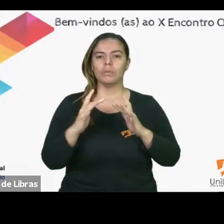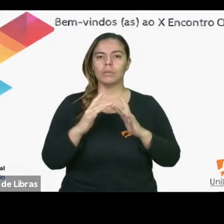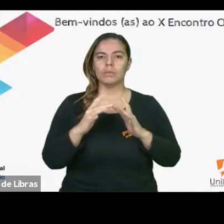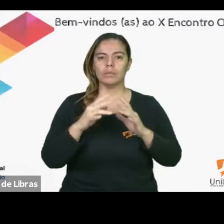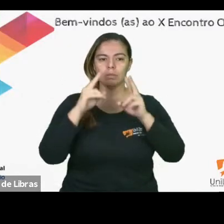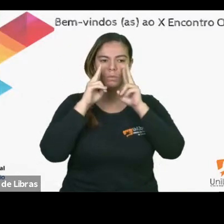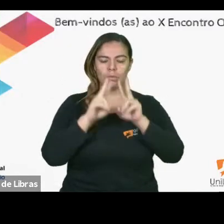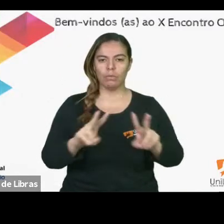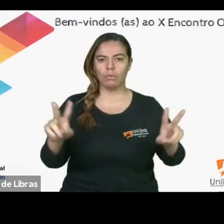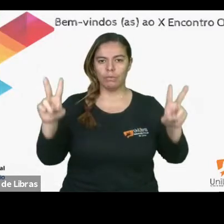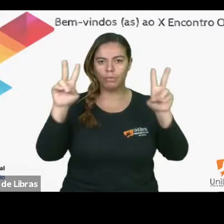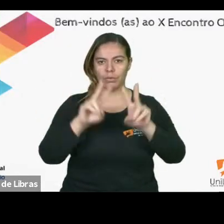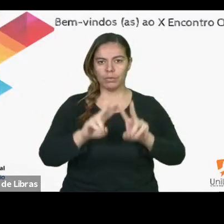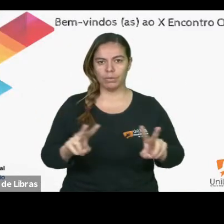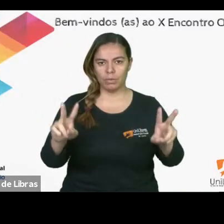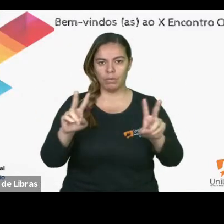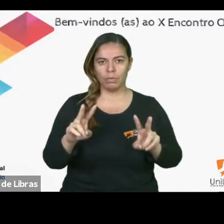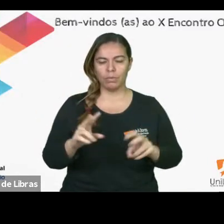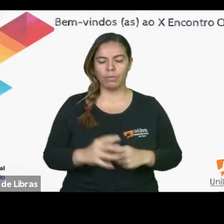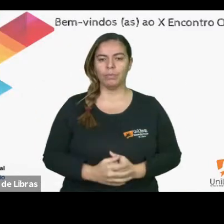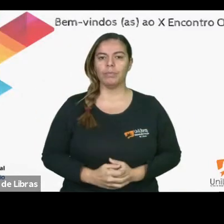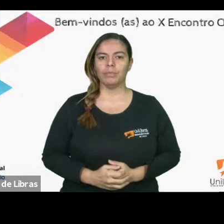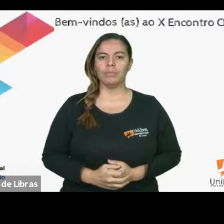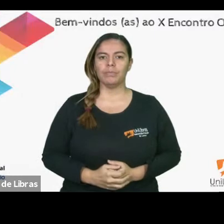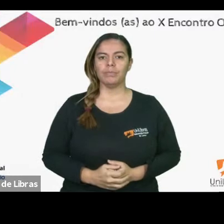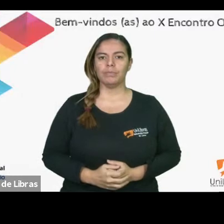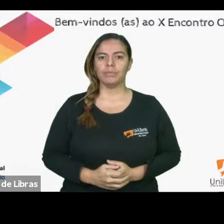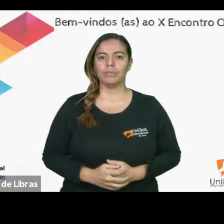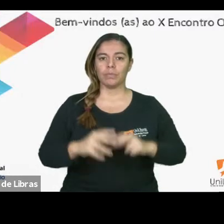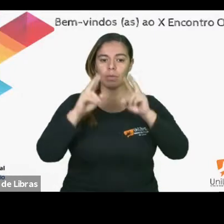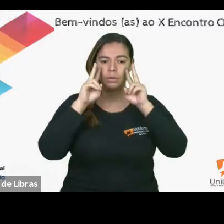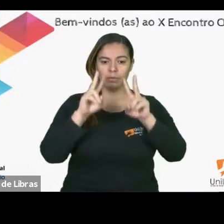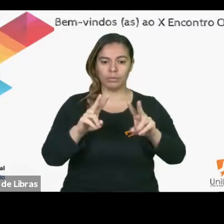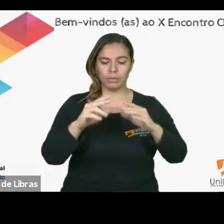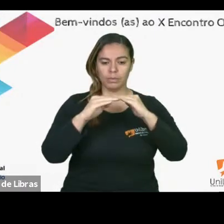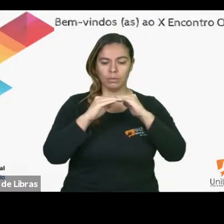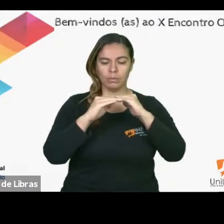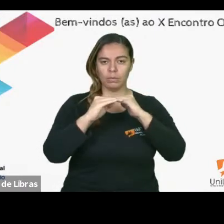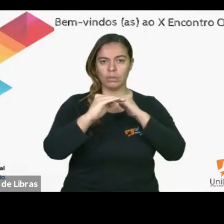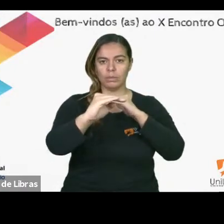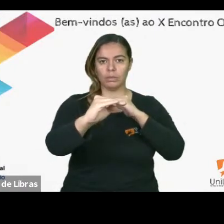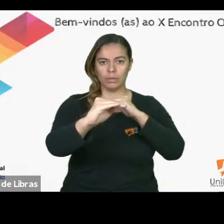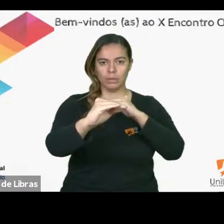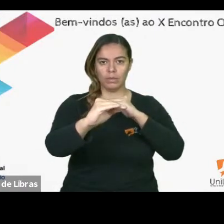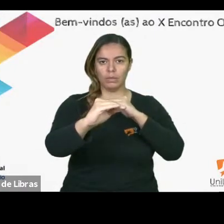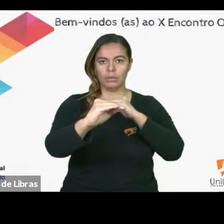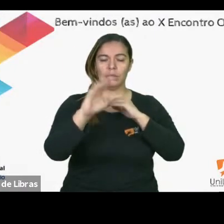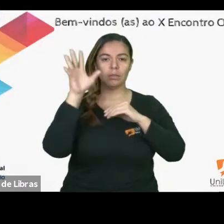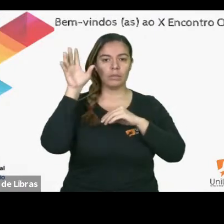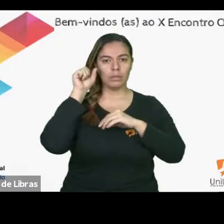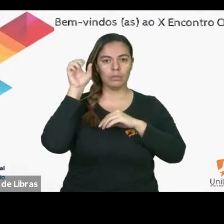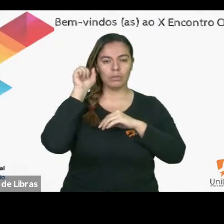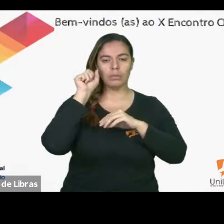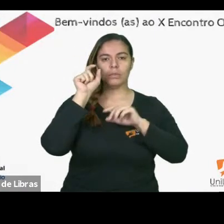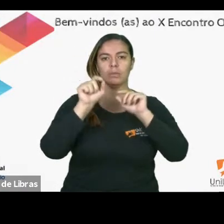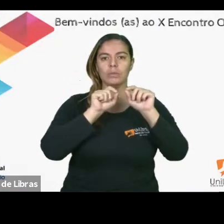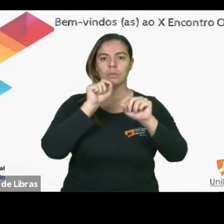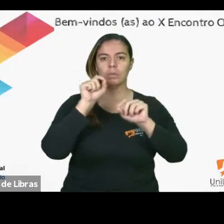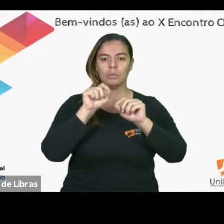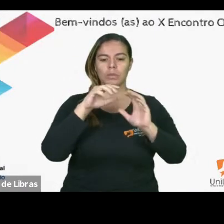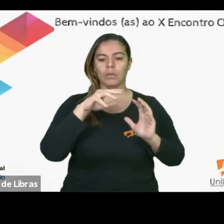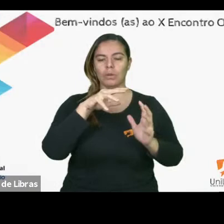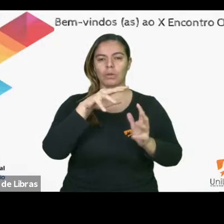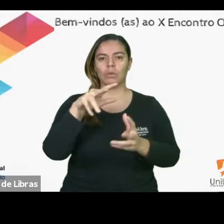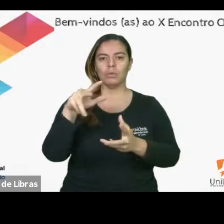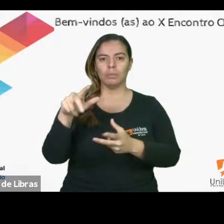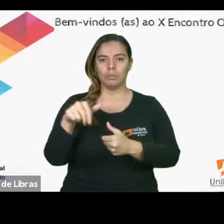visual. E a visão é linear e a audição é global. E